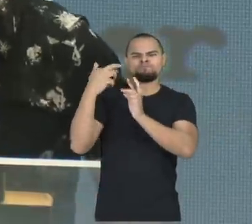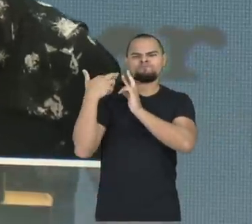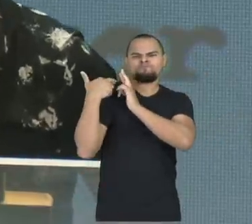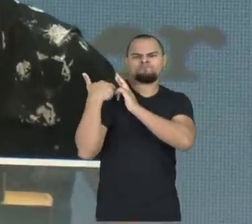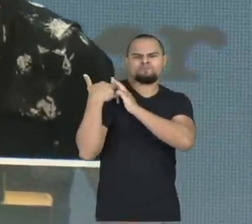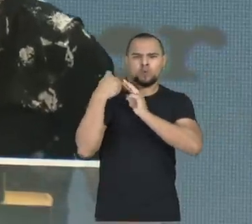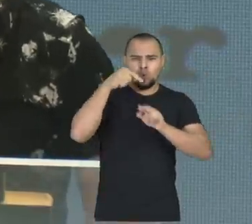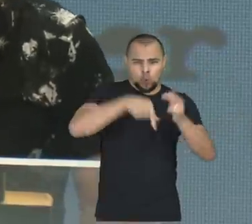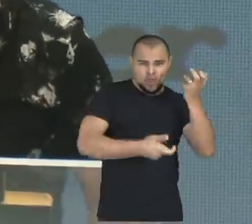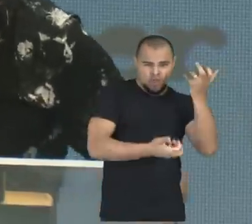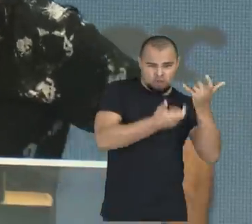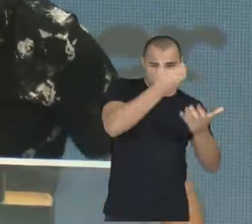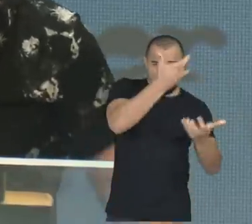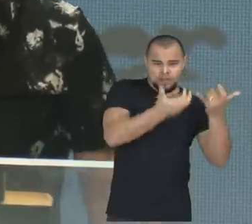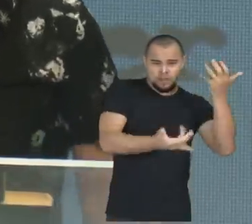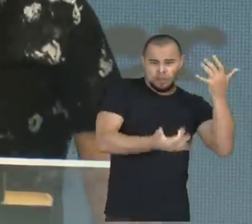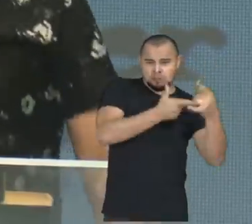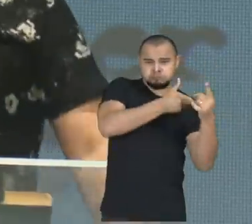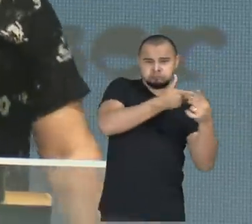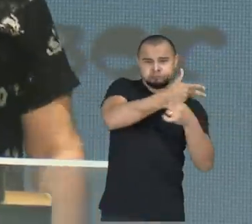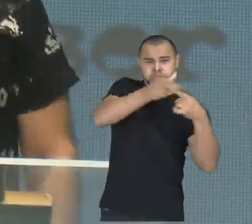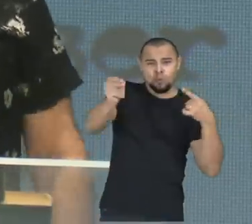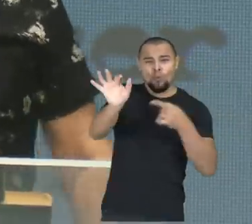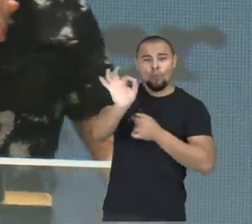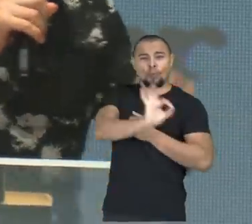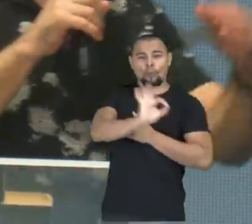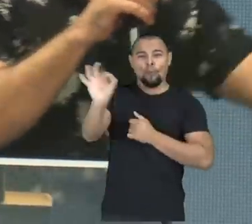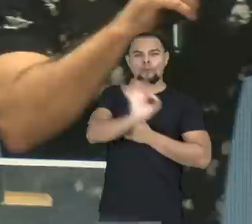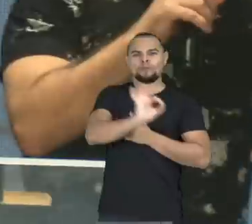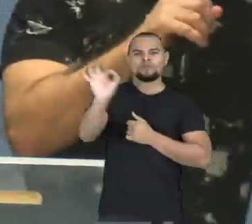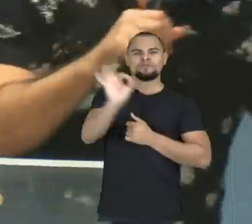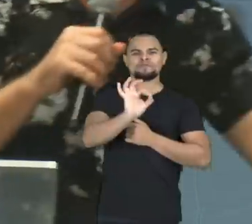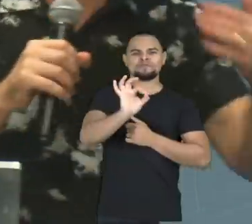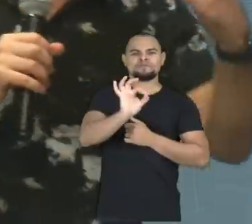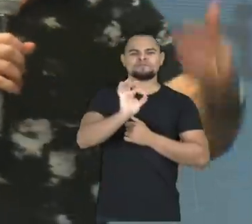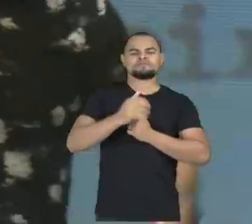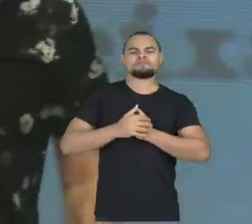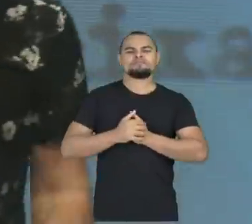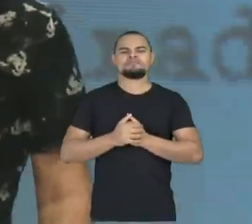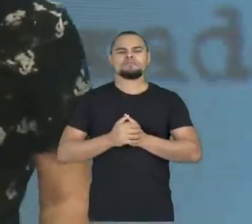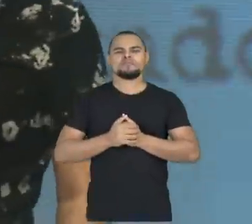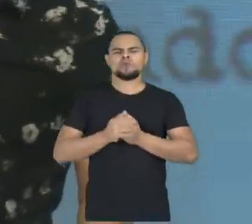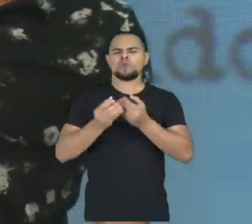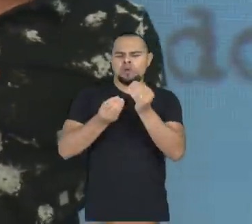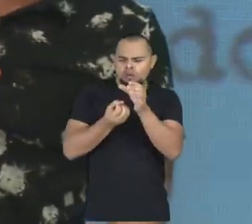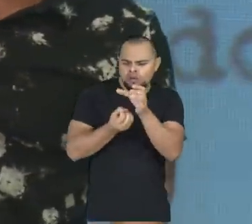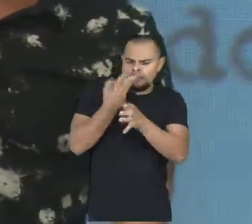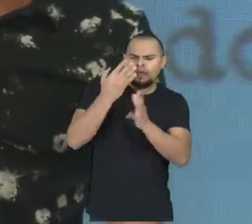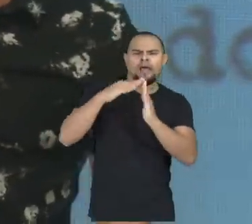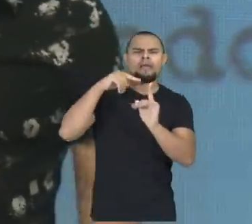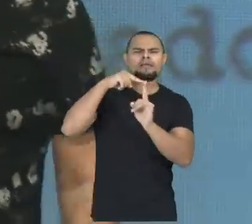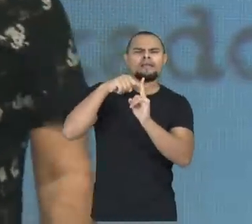do inferno não poderão vencê-la. Gente, quem é o fundamento da igreja?